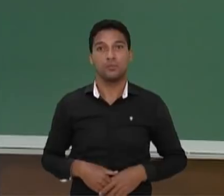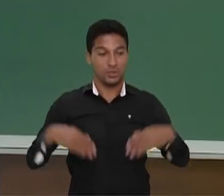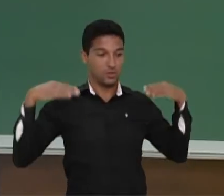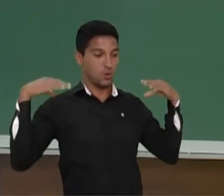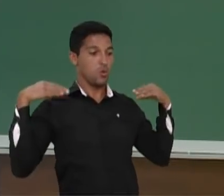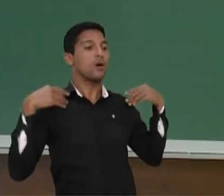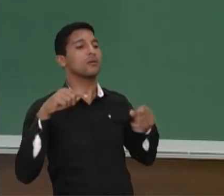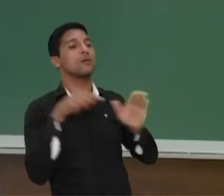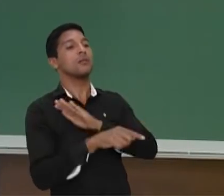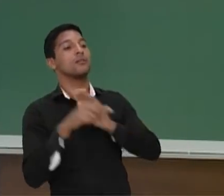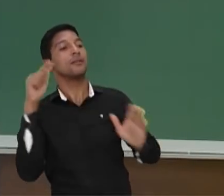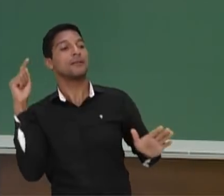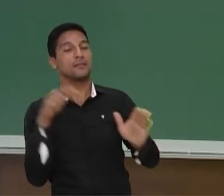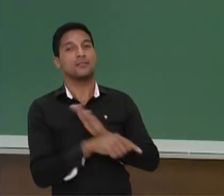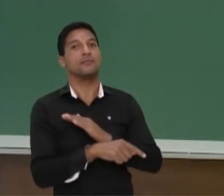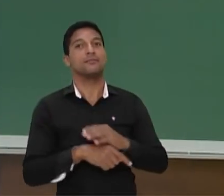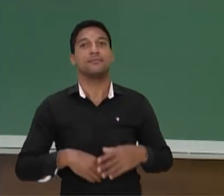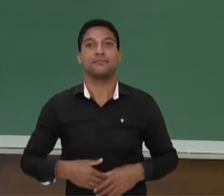sempre questionando.